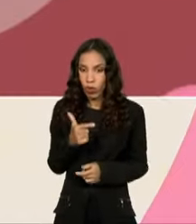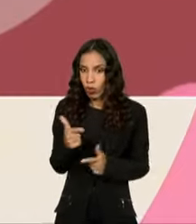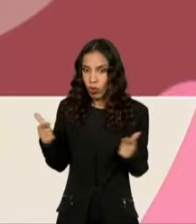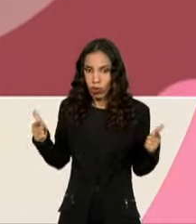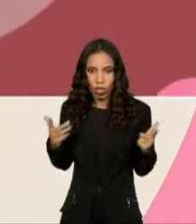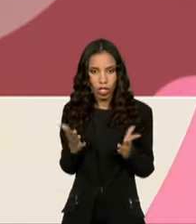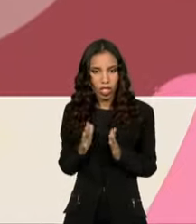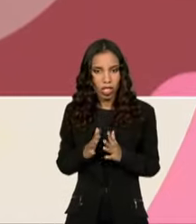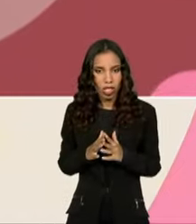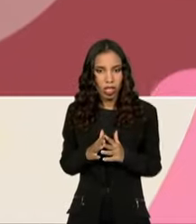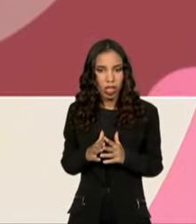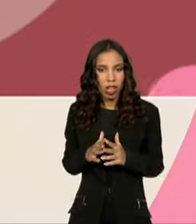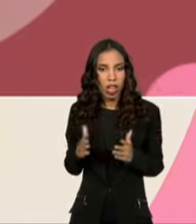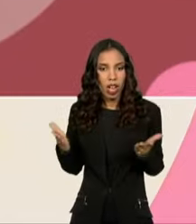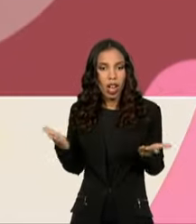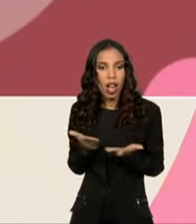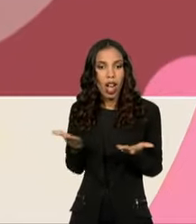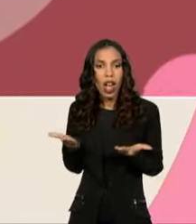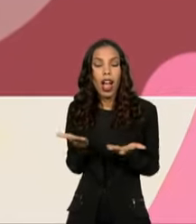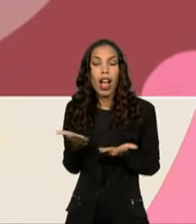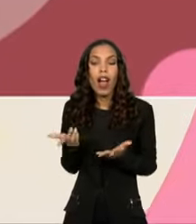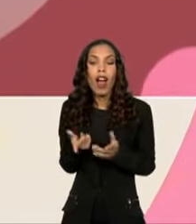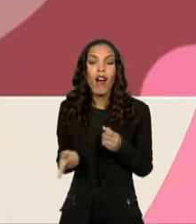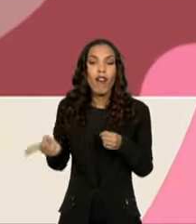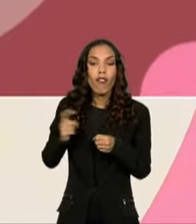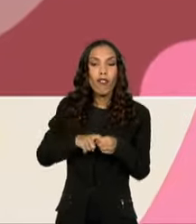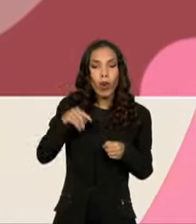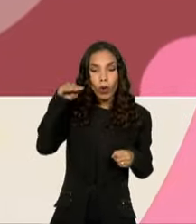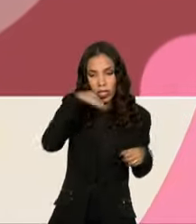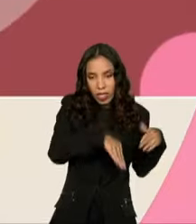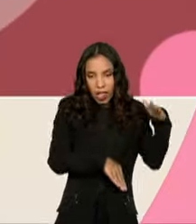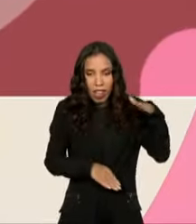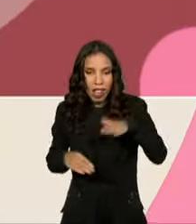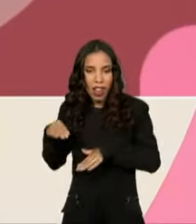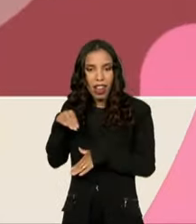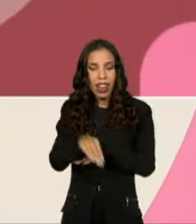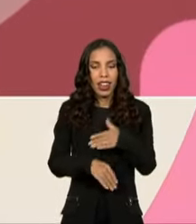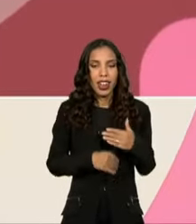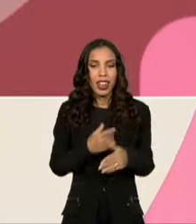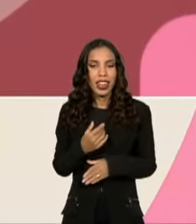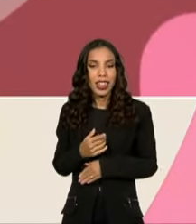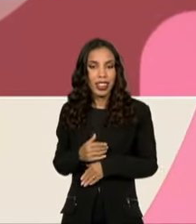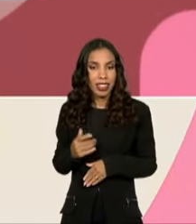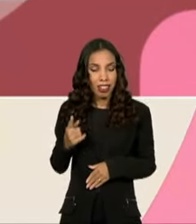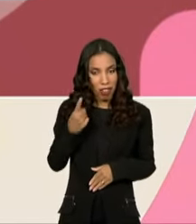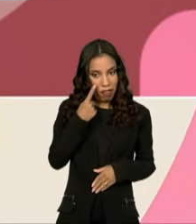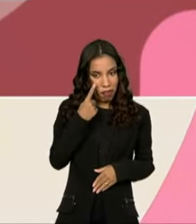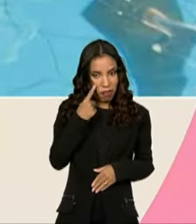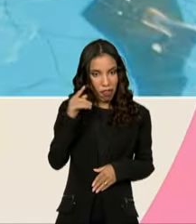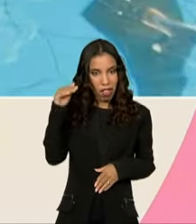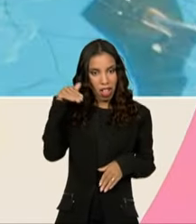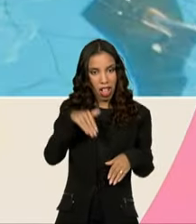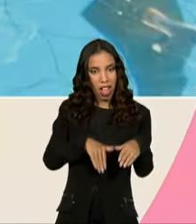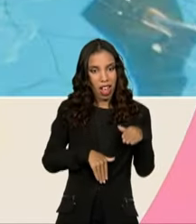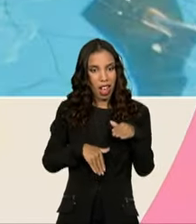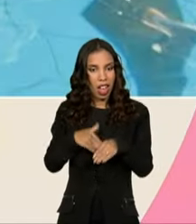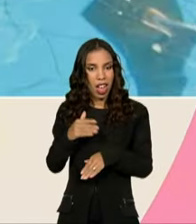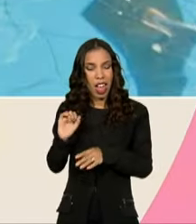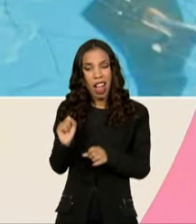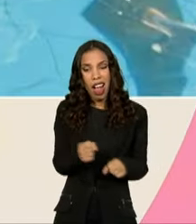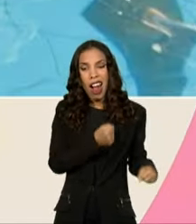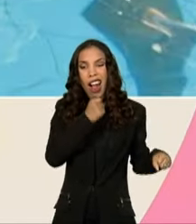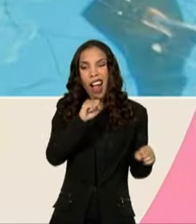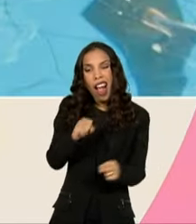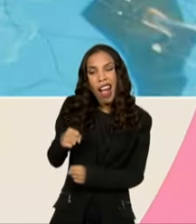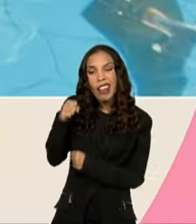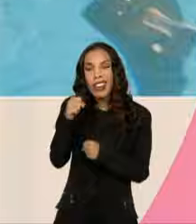realidade. Né? E aí, agora eu estou aí, ó, voltei a fazer aula esse ano. Olha que danada! E fazendo rafting, gente. Não, era um caiaquezinho